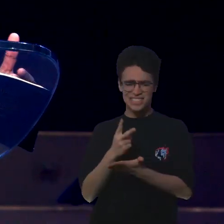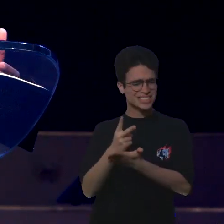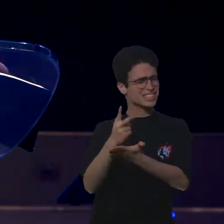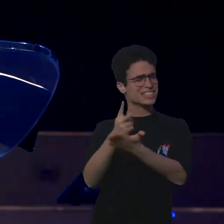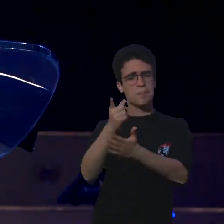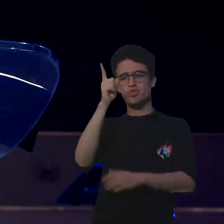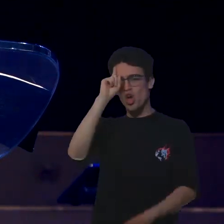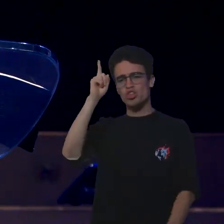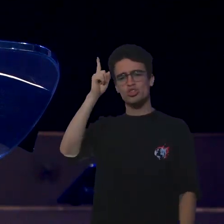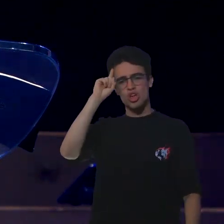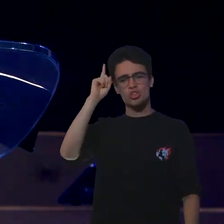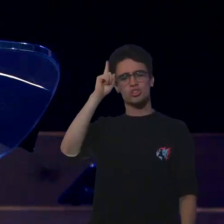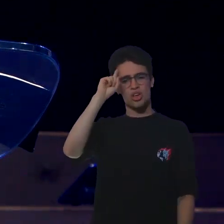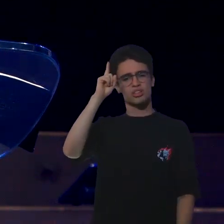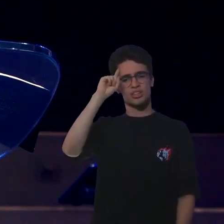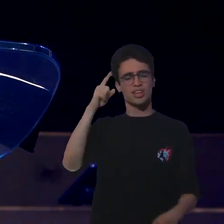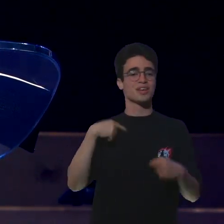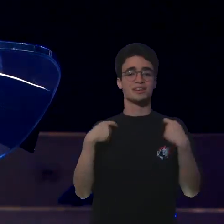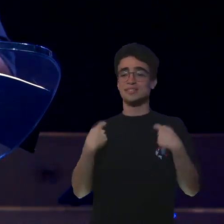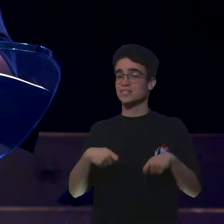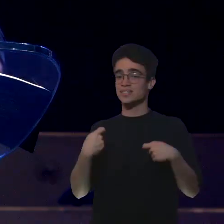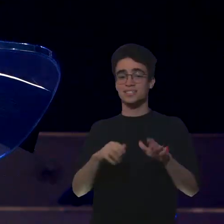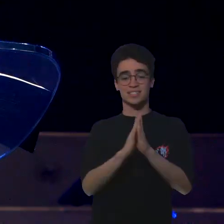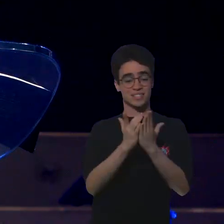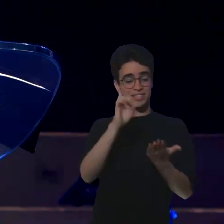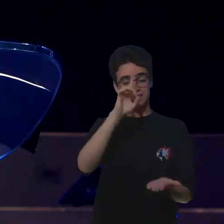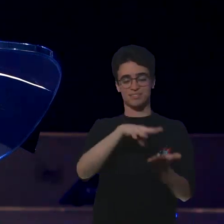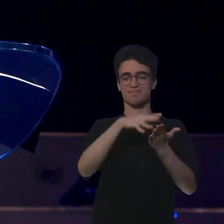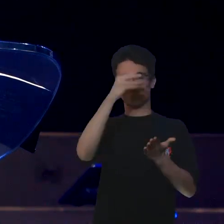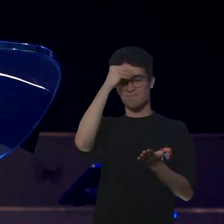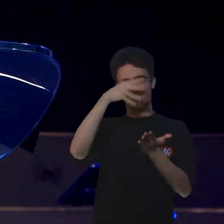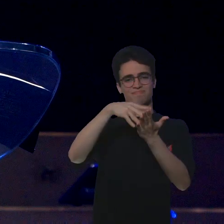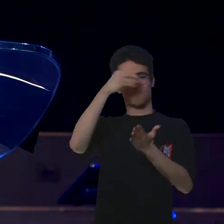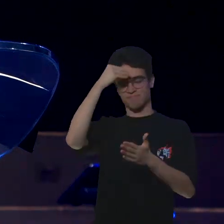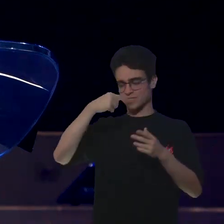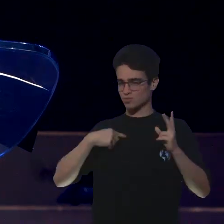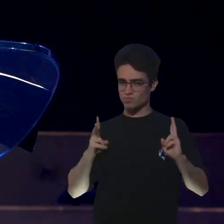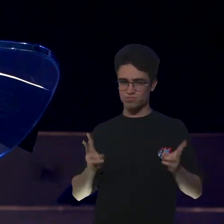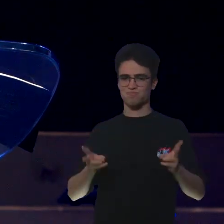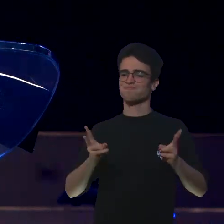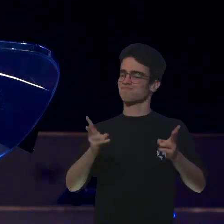os dias, para estarmos alimentados, para seguirmos a jornada.